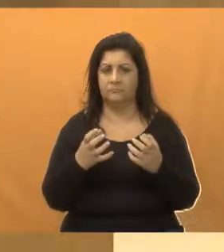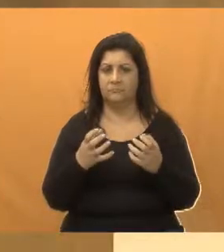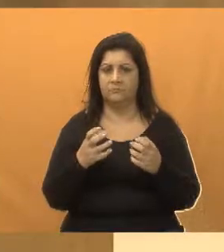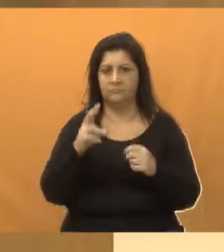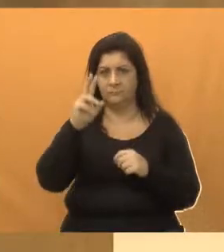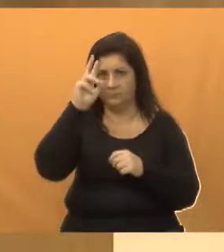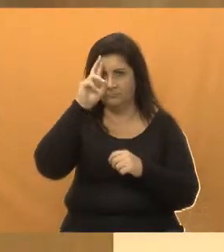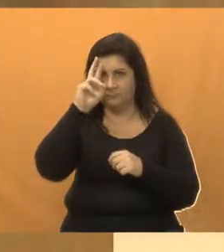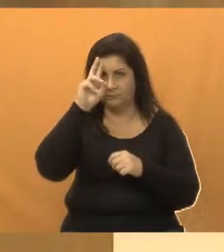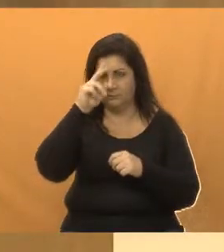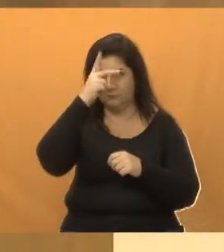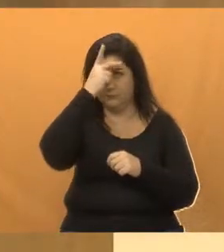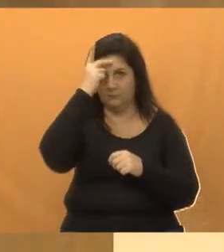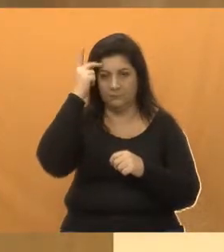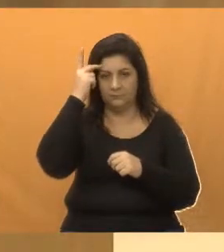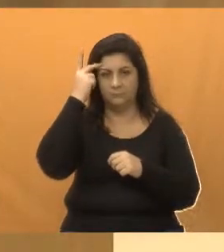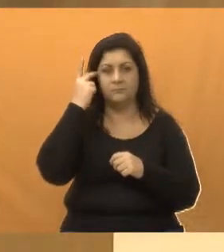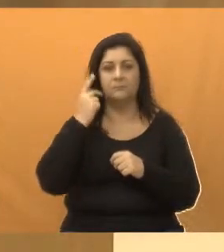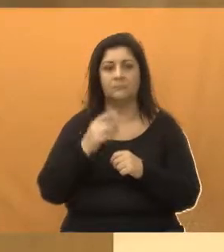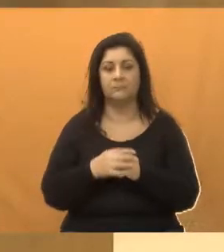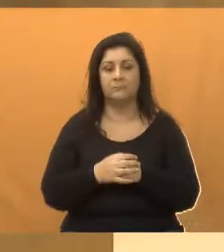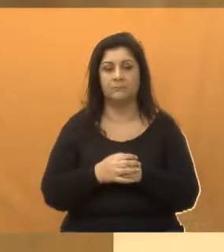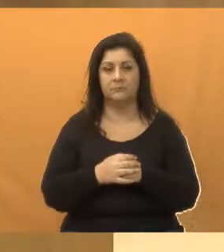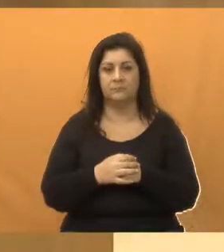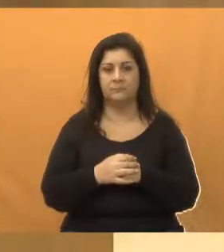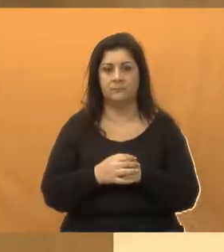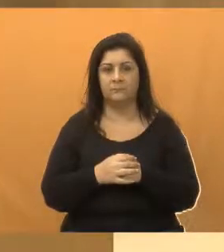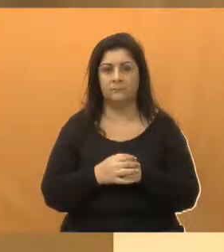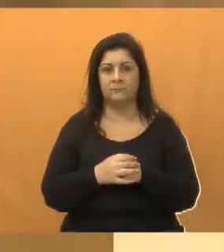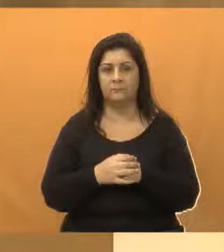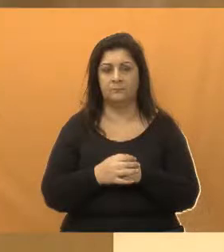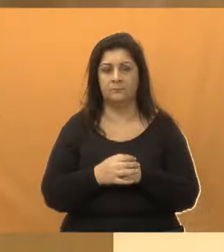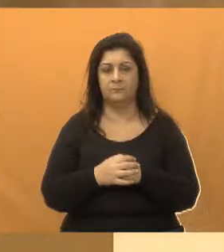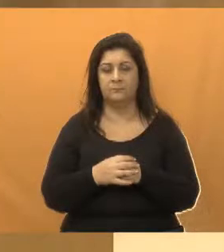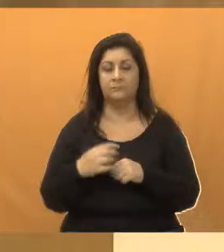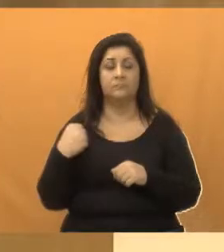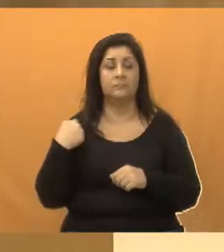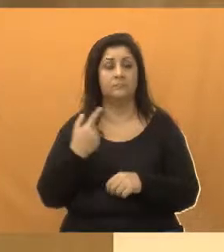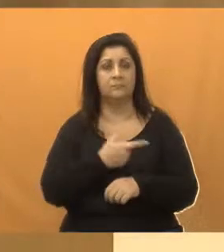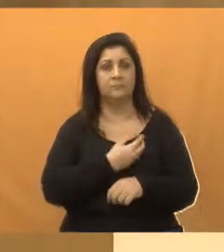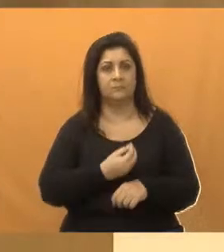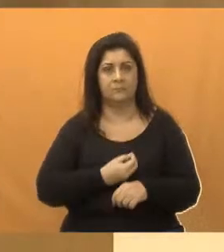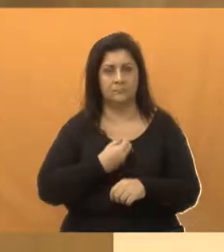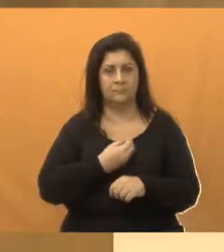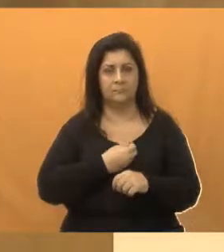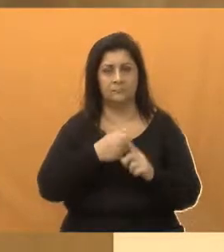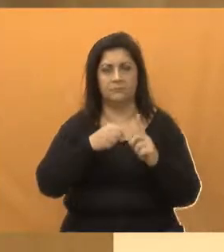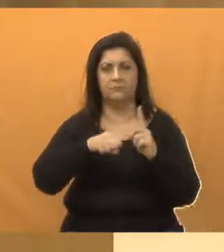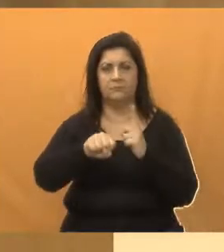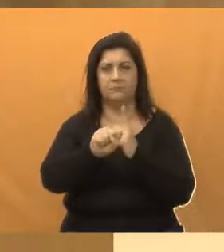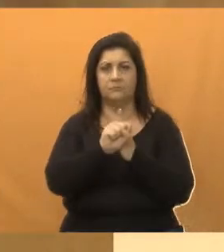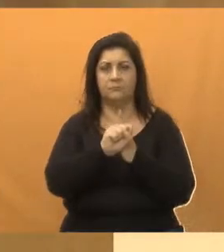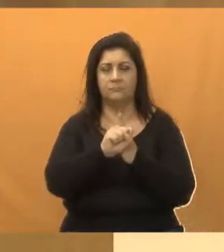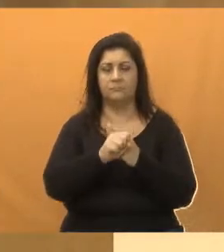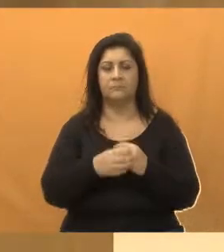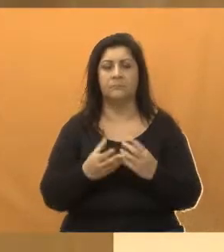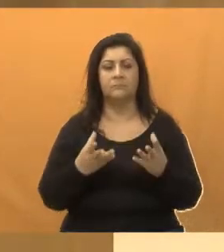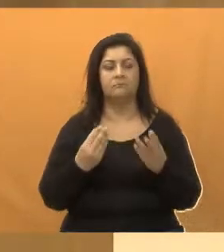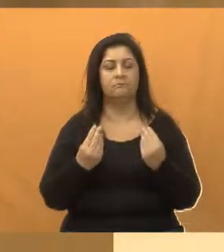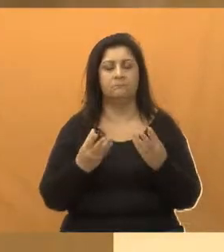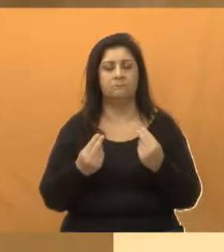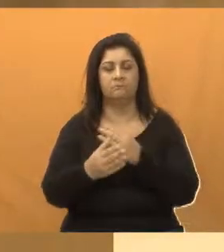das pessoas que a gente vive numa sociedade, como foi descrita, com muito